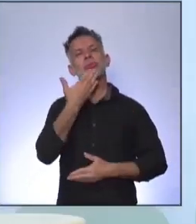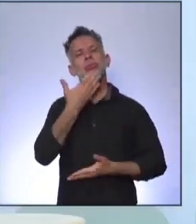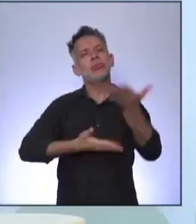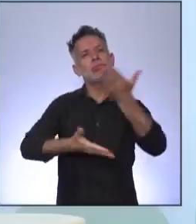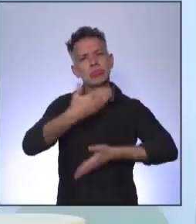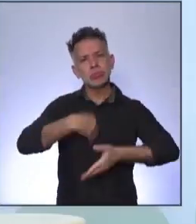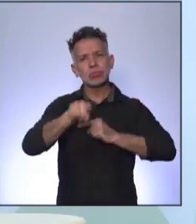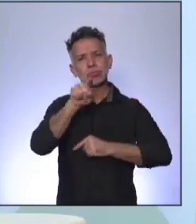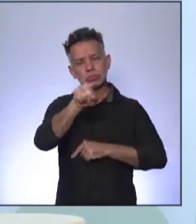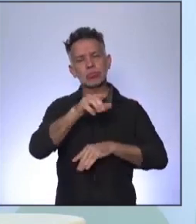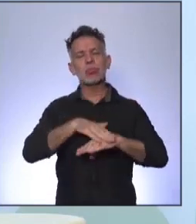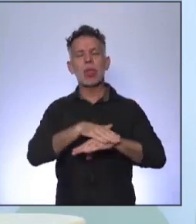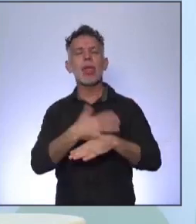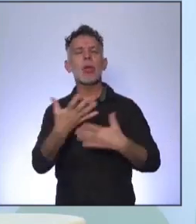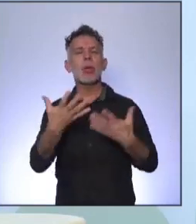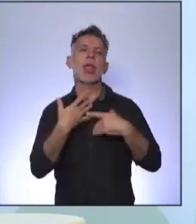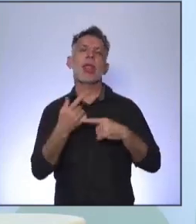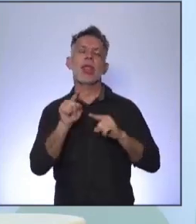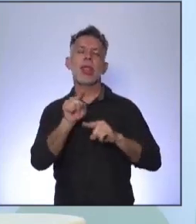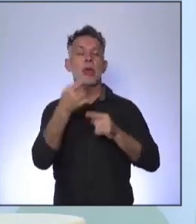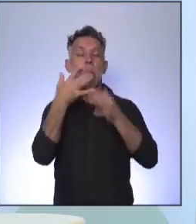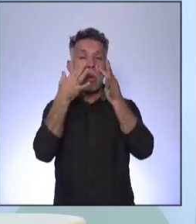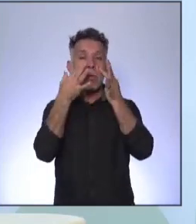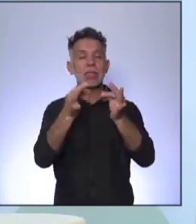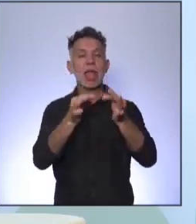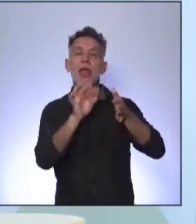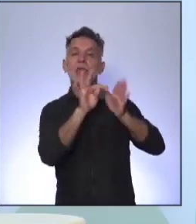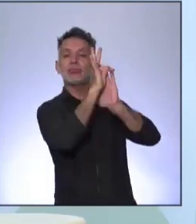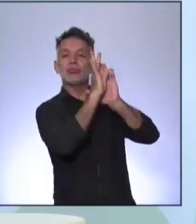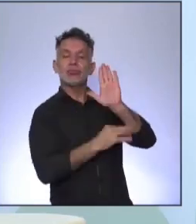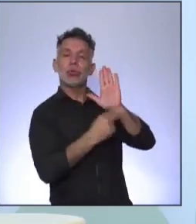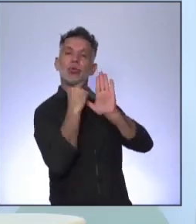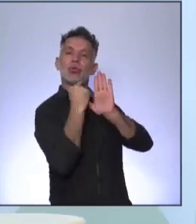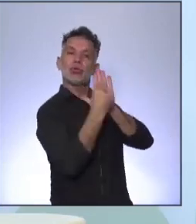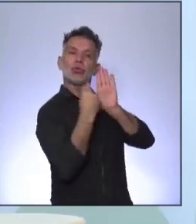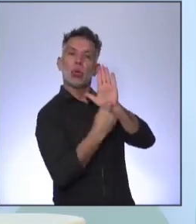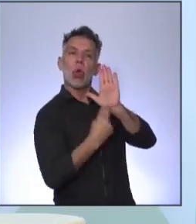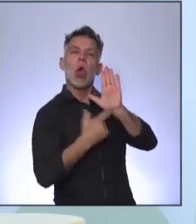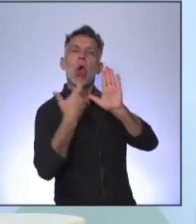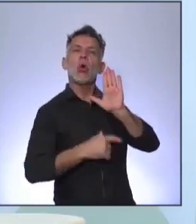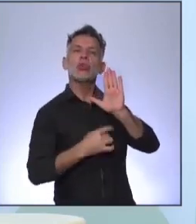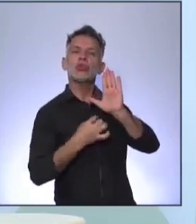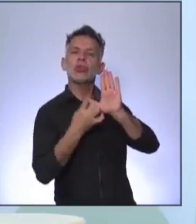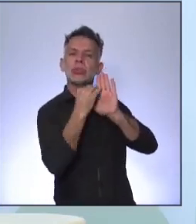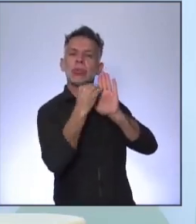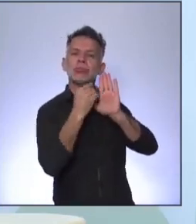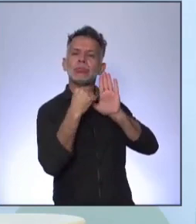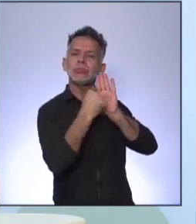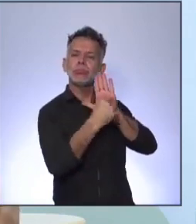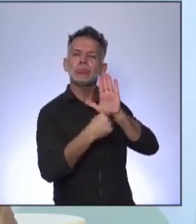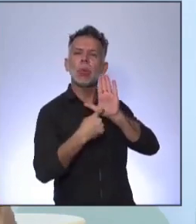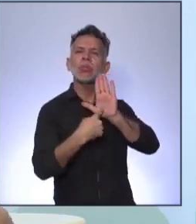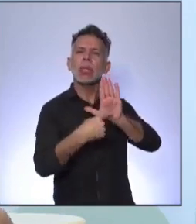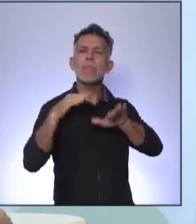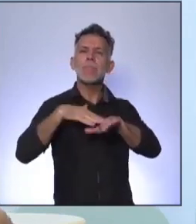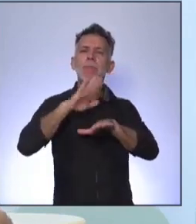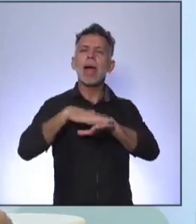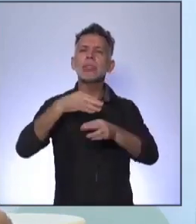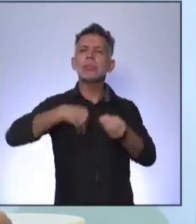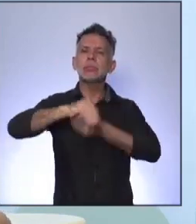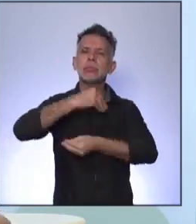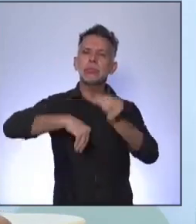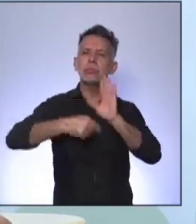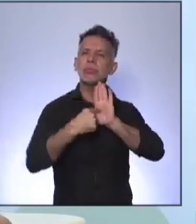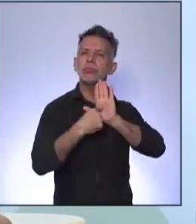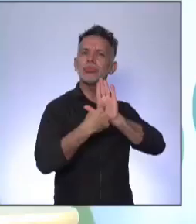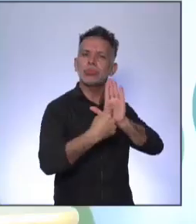queria deixar aqui para vocês, assim, observe no texto onde que vocês acham que está caracterizado mais as misturas, né? O que, que eles estão colocando para a gente